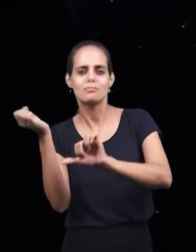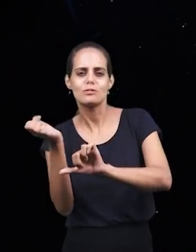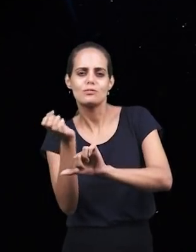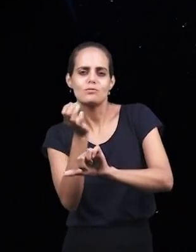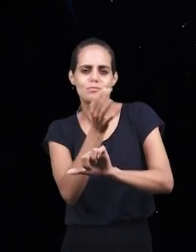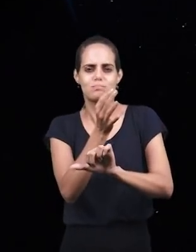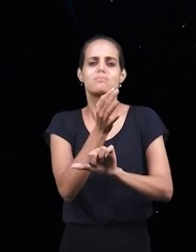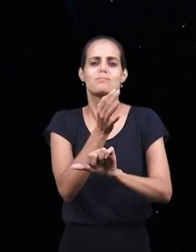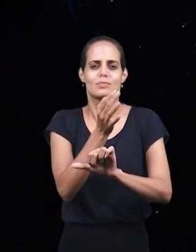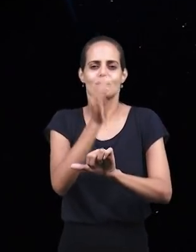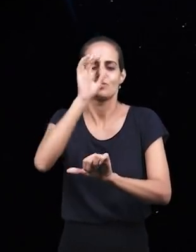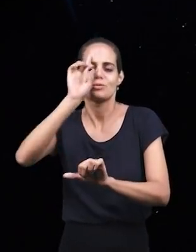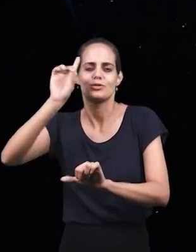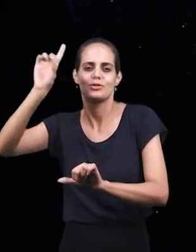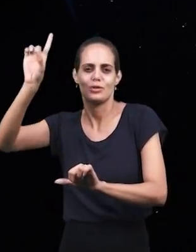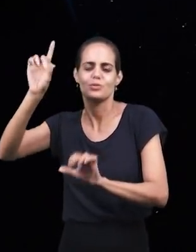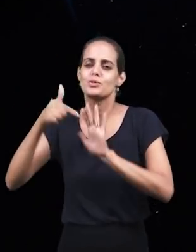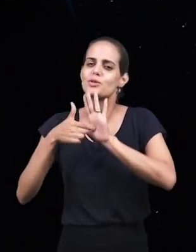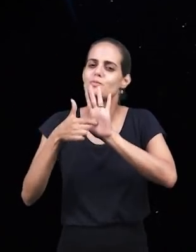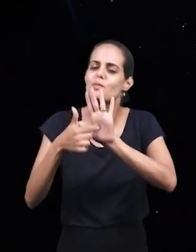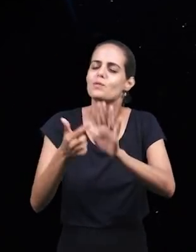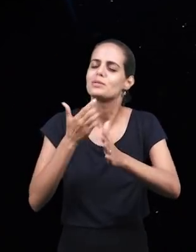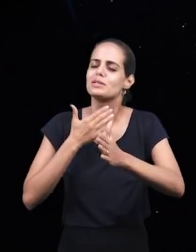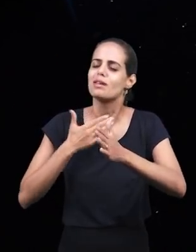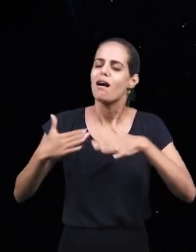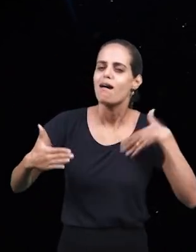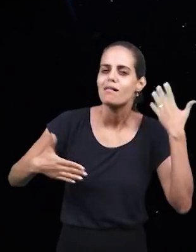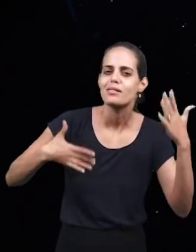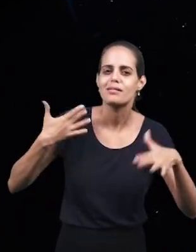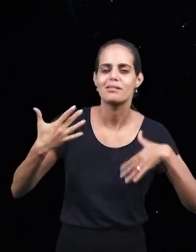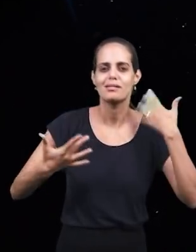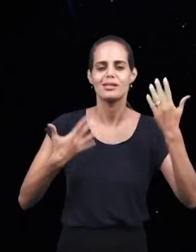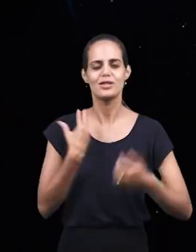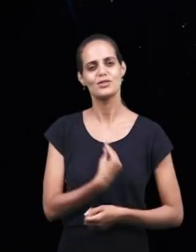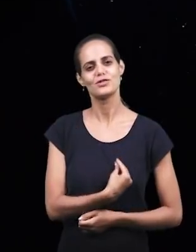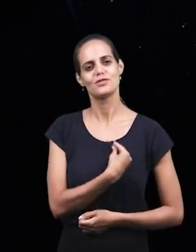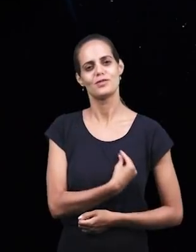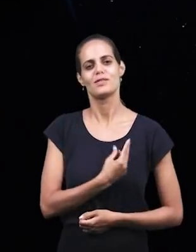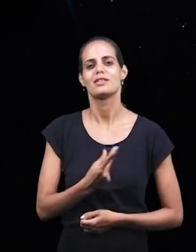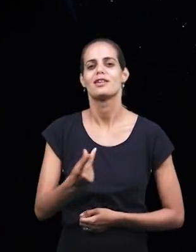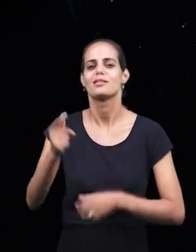com seu Criador e Salvador pela eternidade.